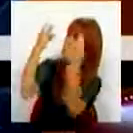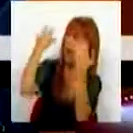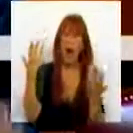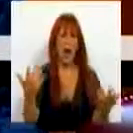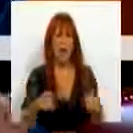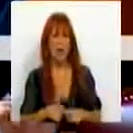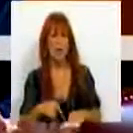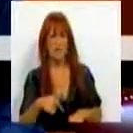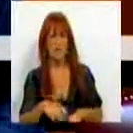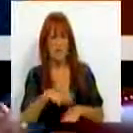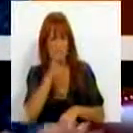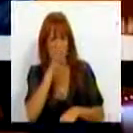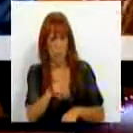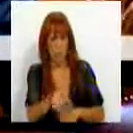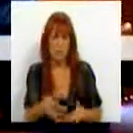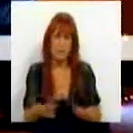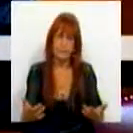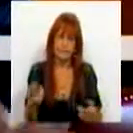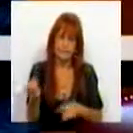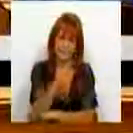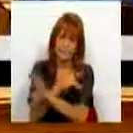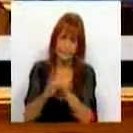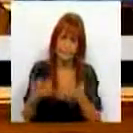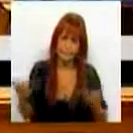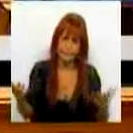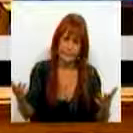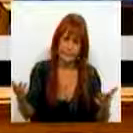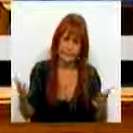agora tomar esta atitude perante a União Europeia.